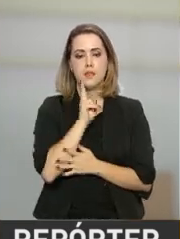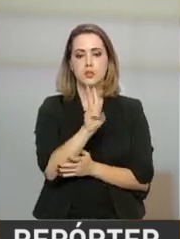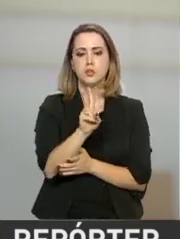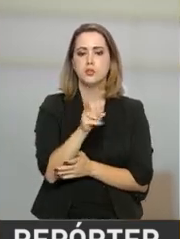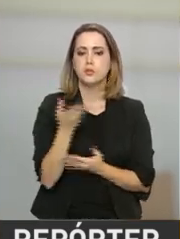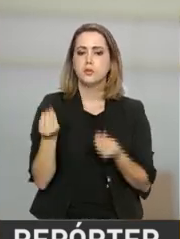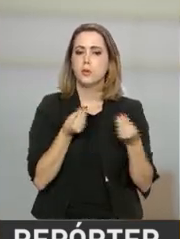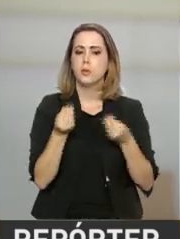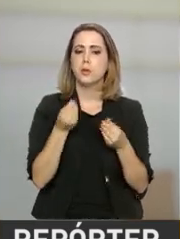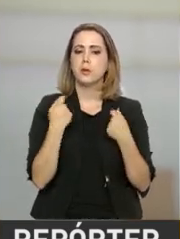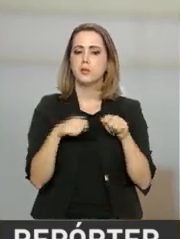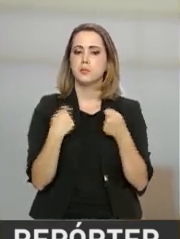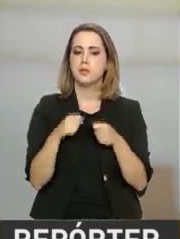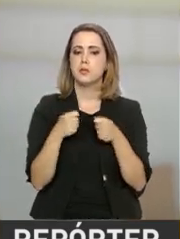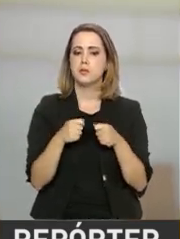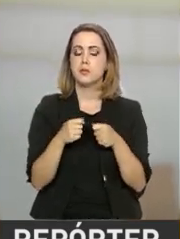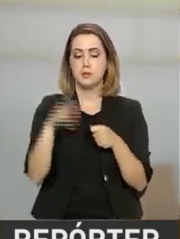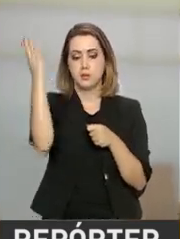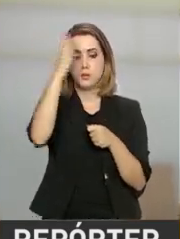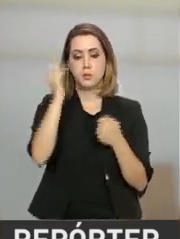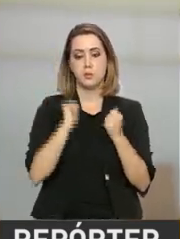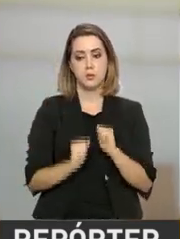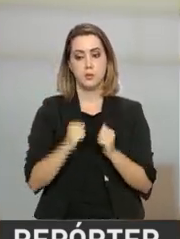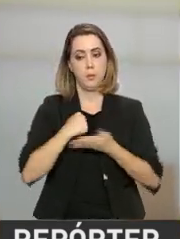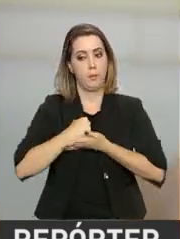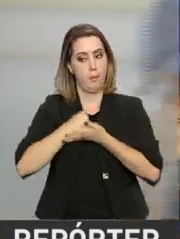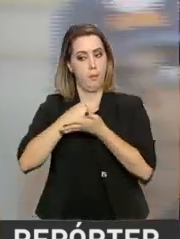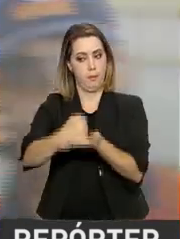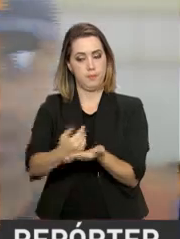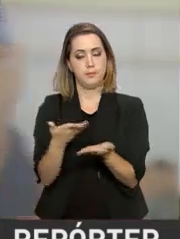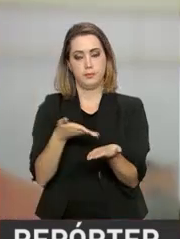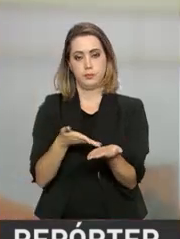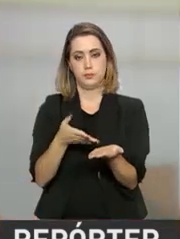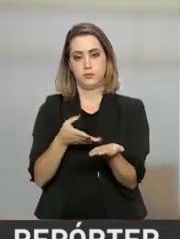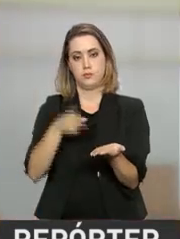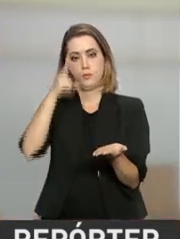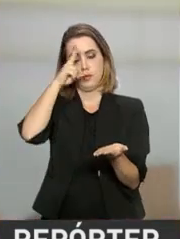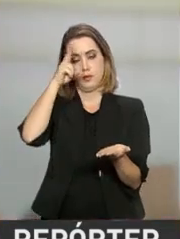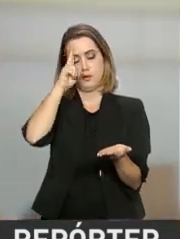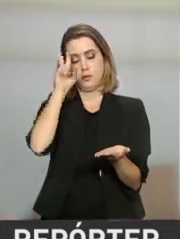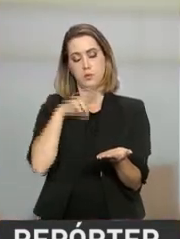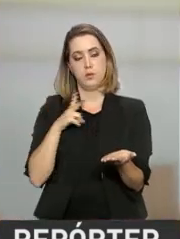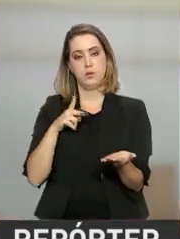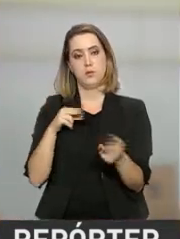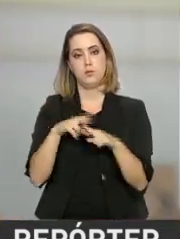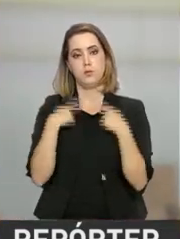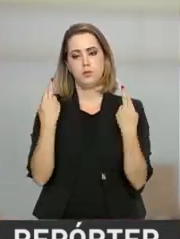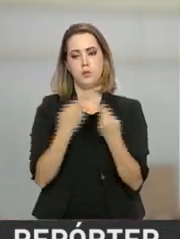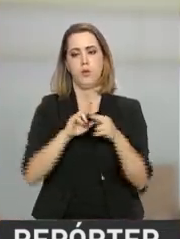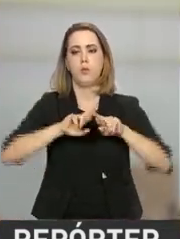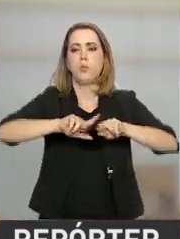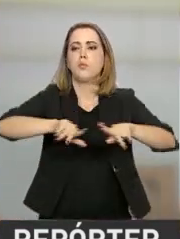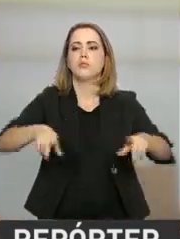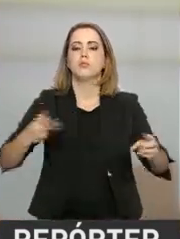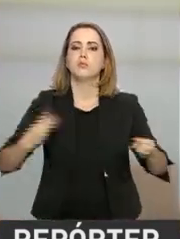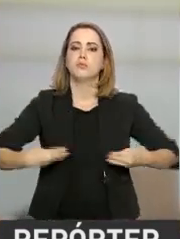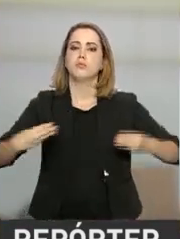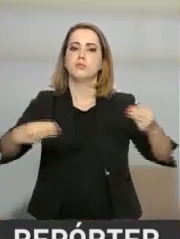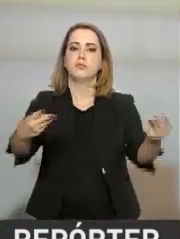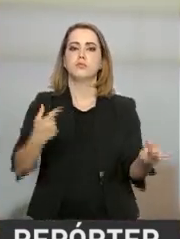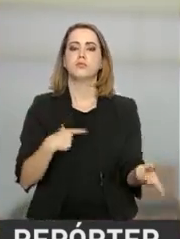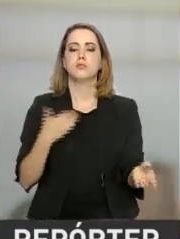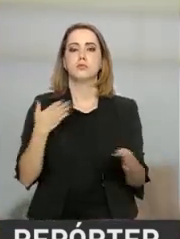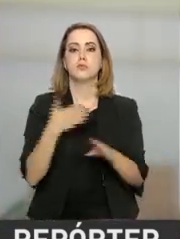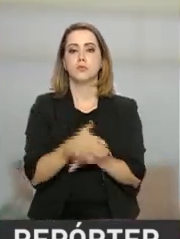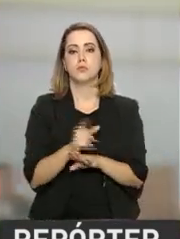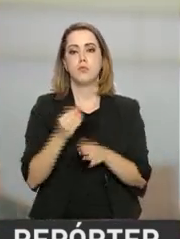demandas necessárias que o Brasil pode ajudar na segunda-feira haverá uma reunião interministerial em que que vai vai acontecer no